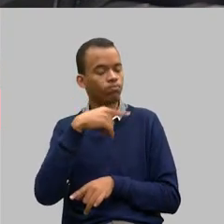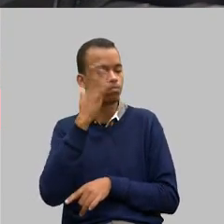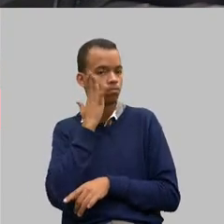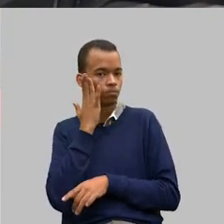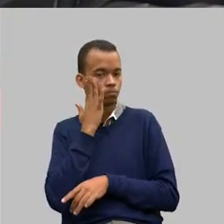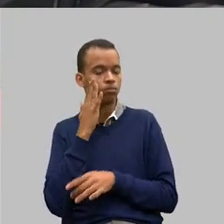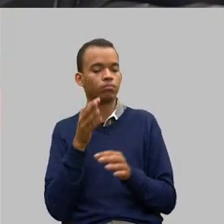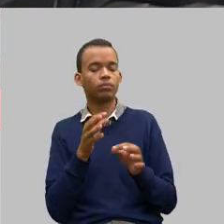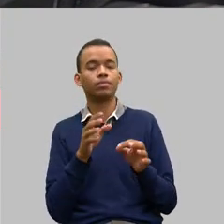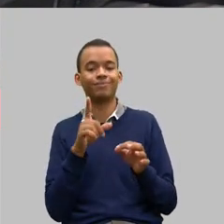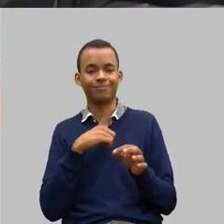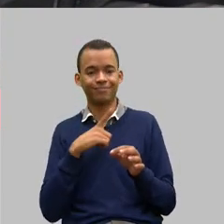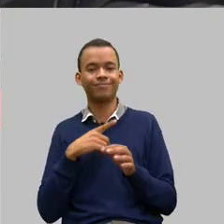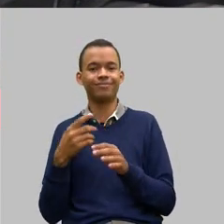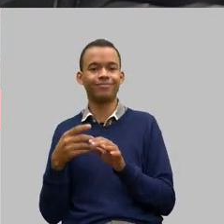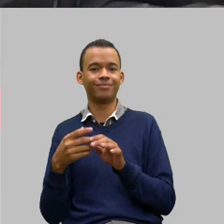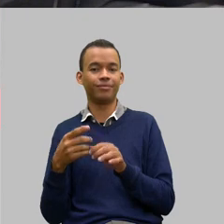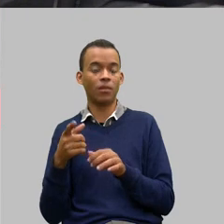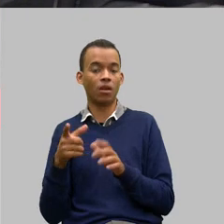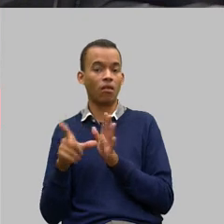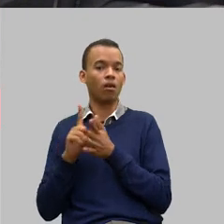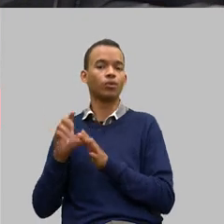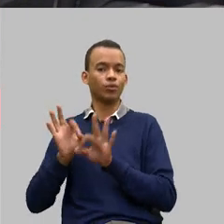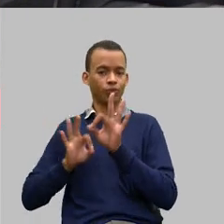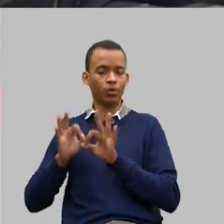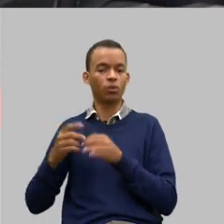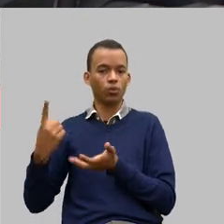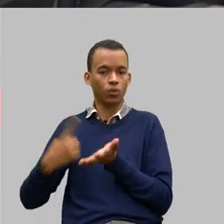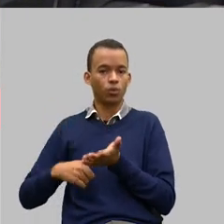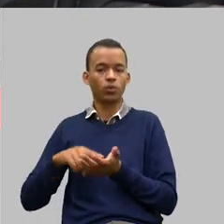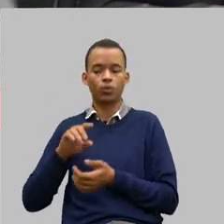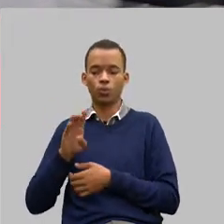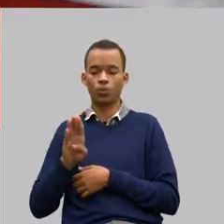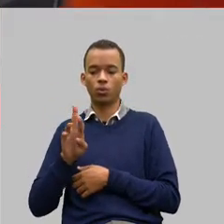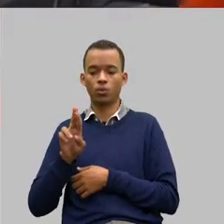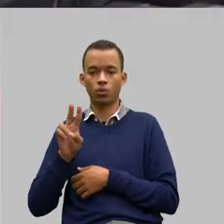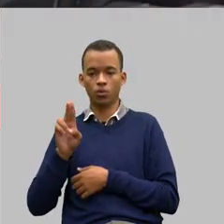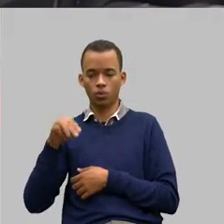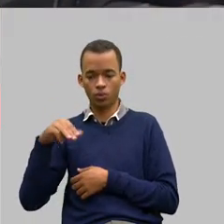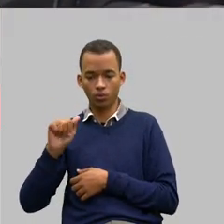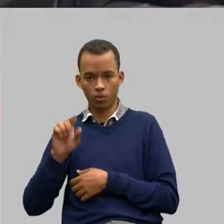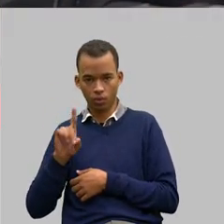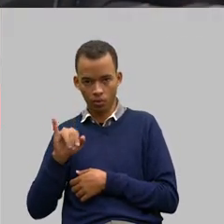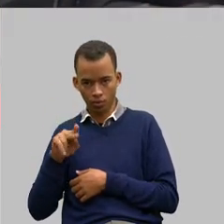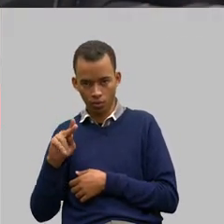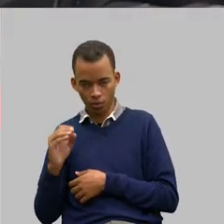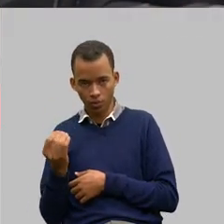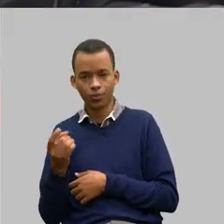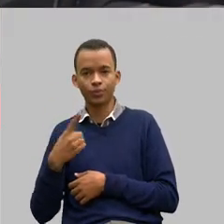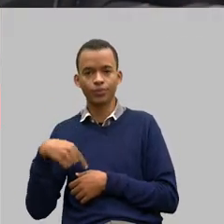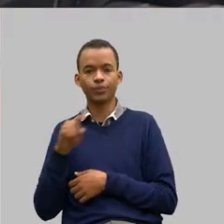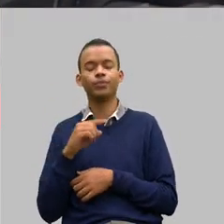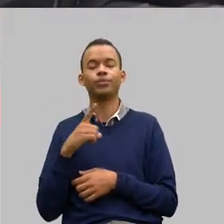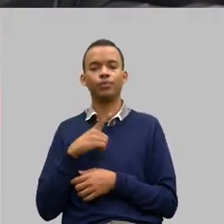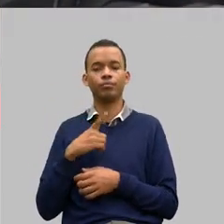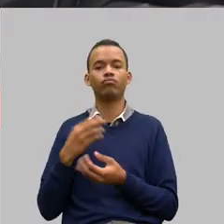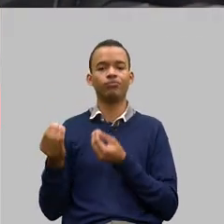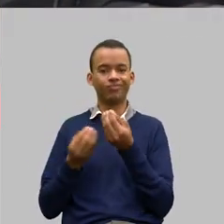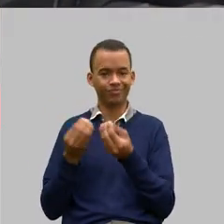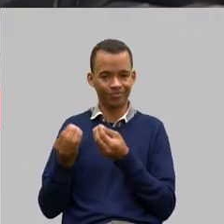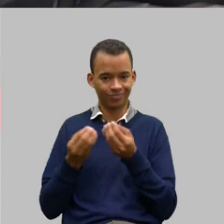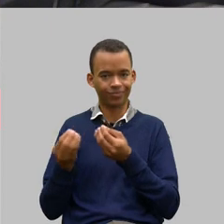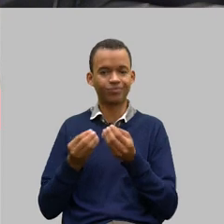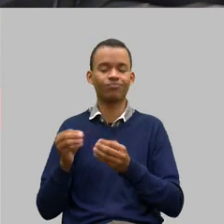né na lei do do acordo né de de de Brumadinho de ser atendido a gente tá buscando aí né e a atualização desse projeto e a